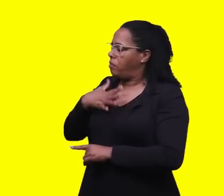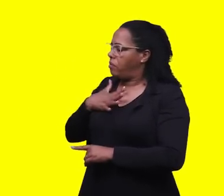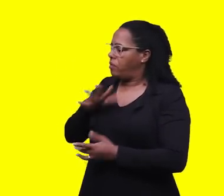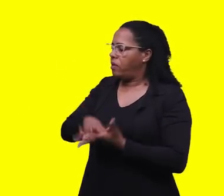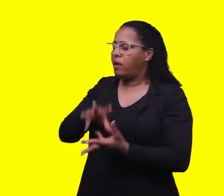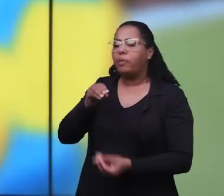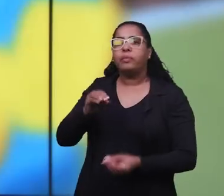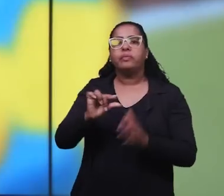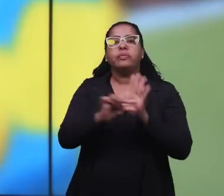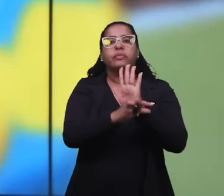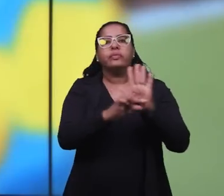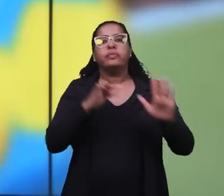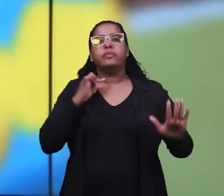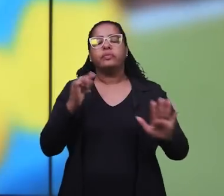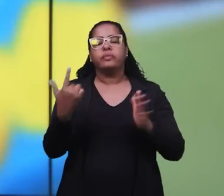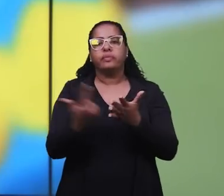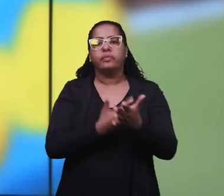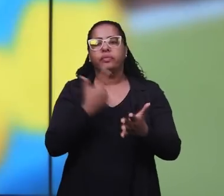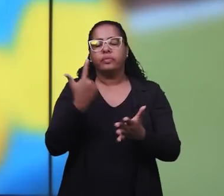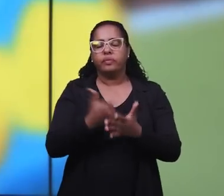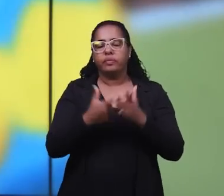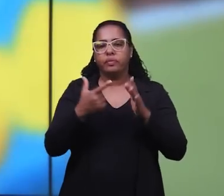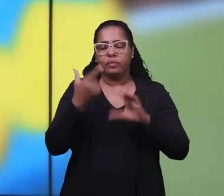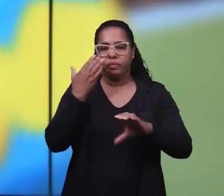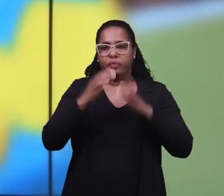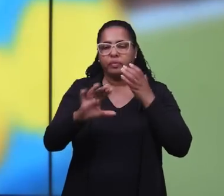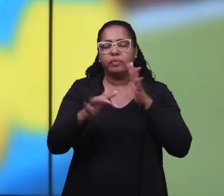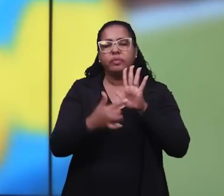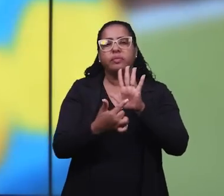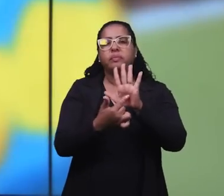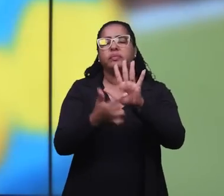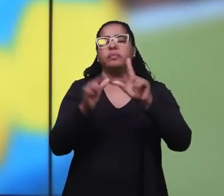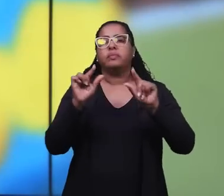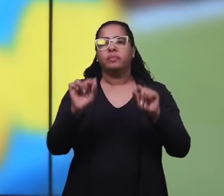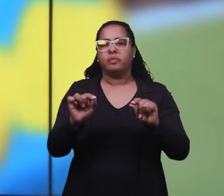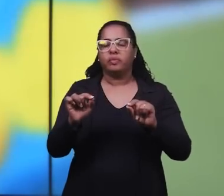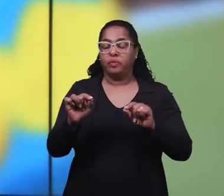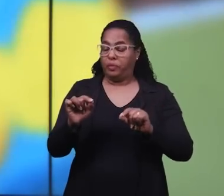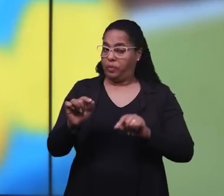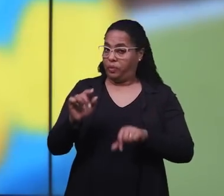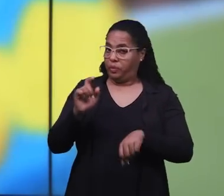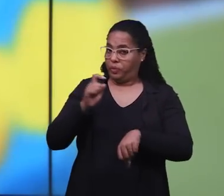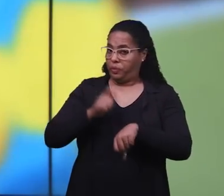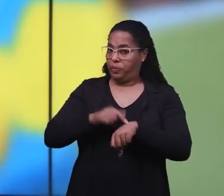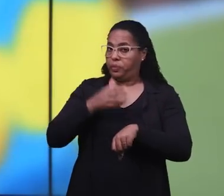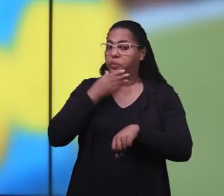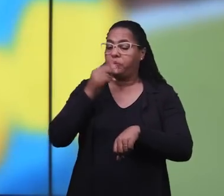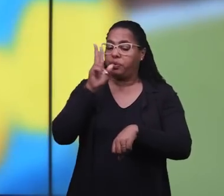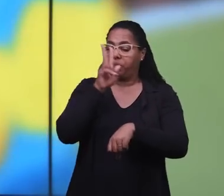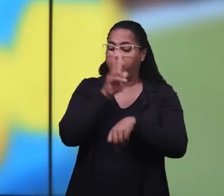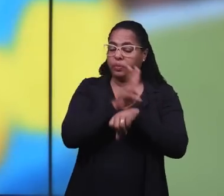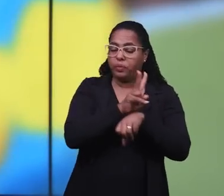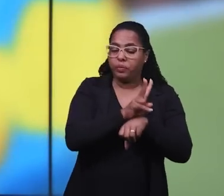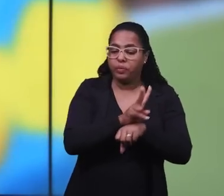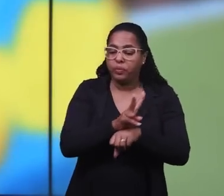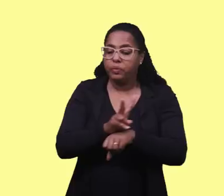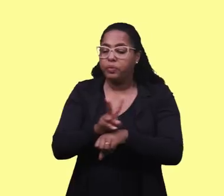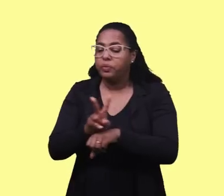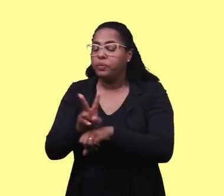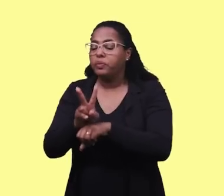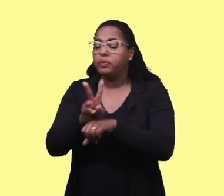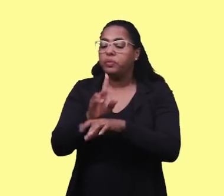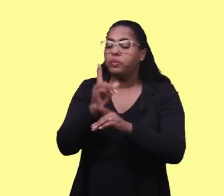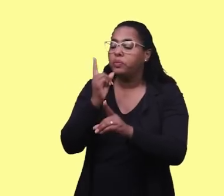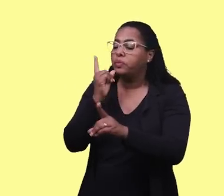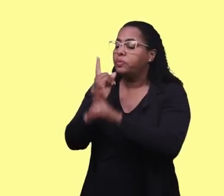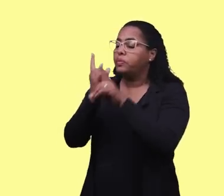Esse versículo do livro de Cantares nos fala do momento em que os guardas da cidade